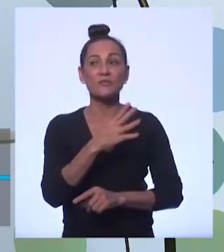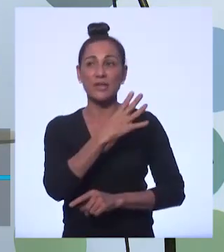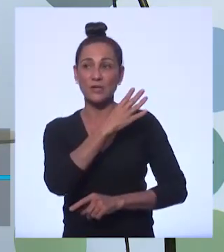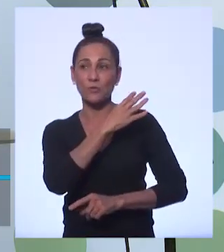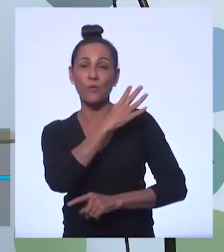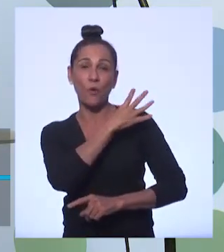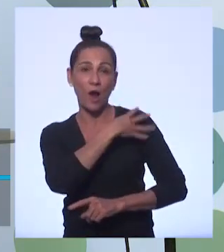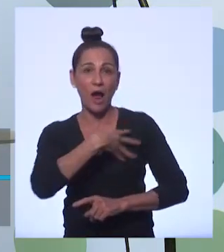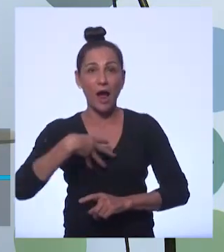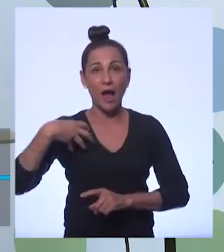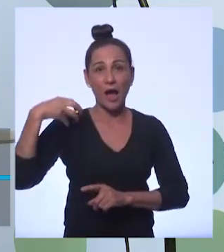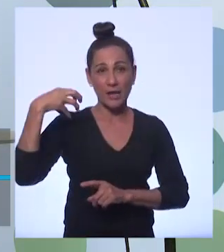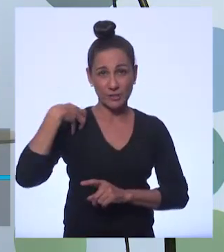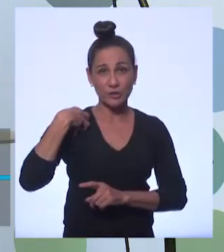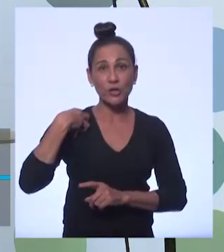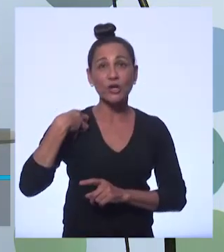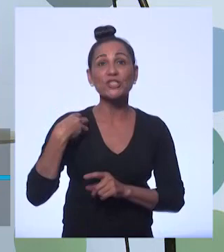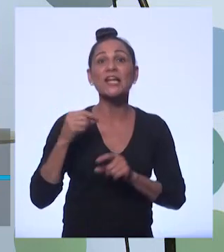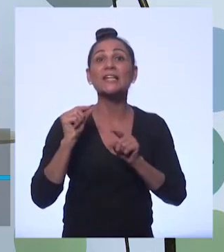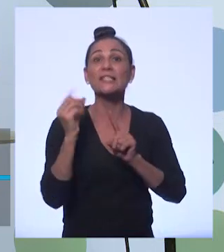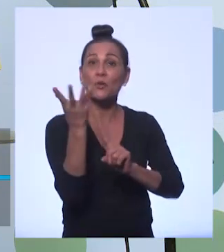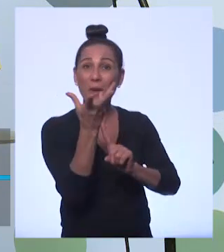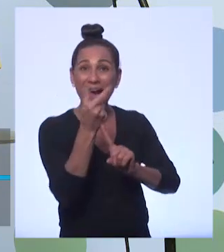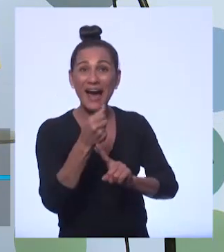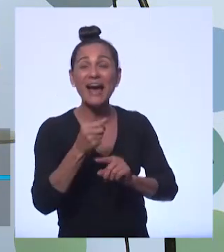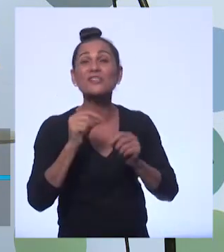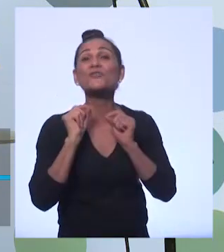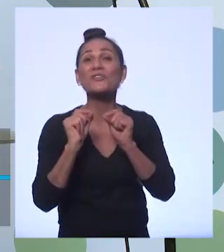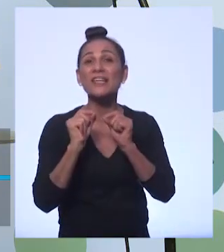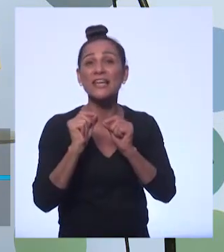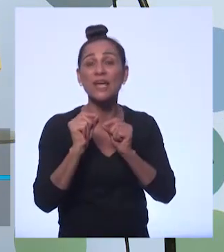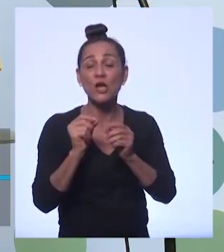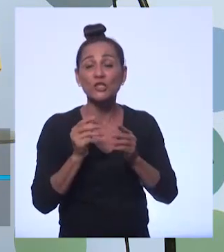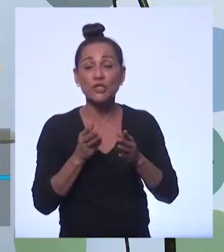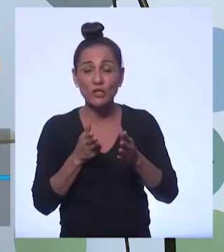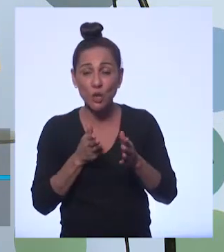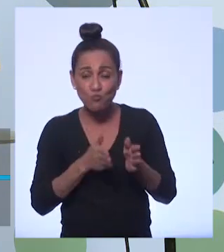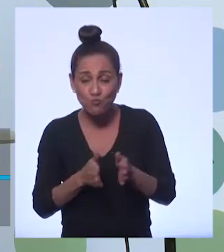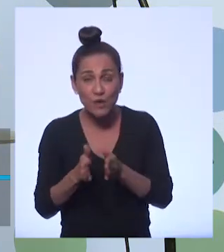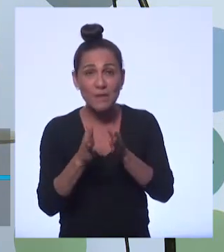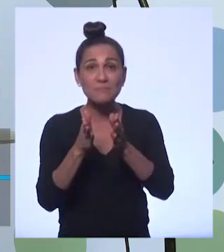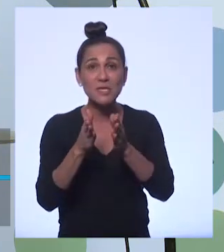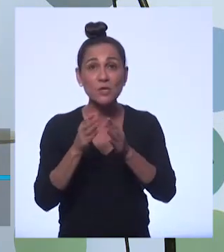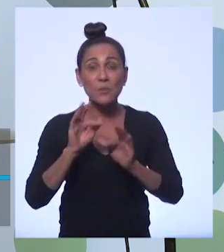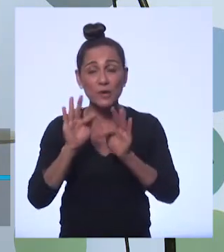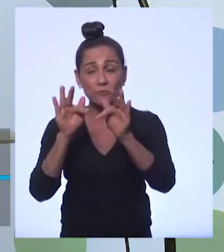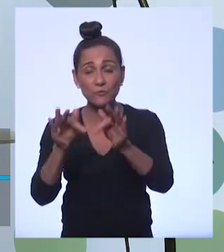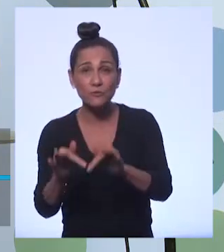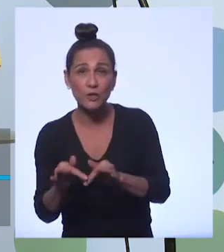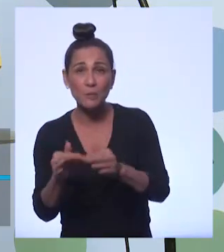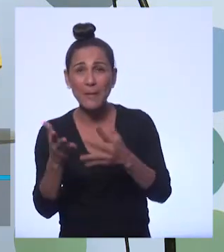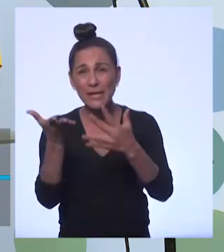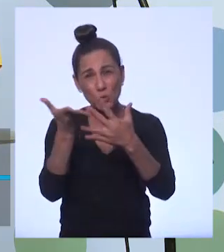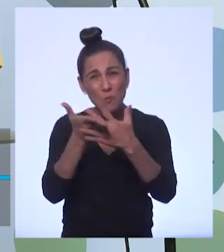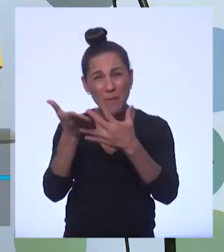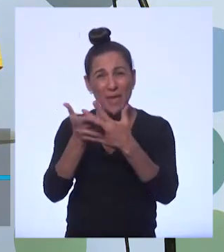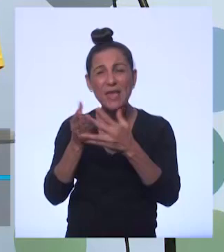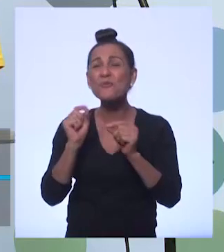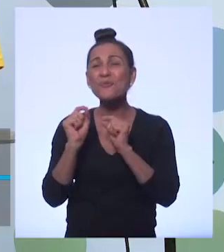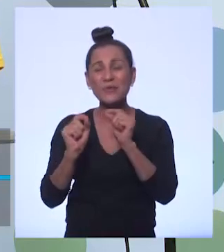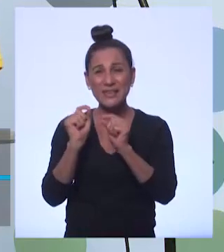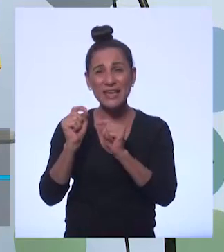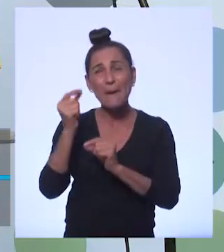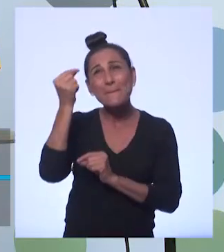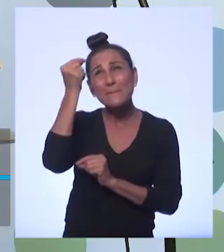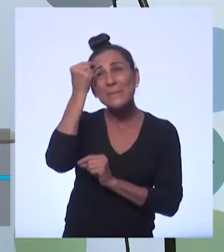Aristóteles que a arte ela tem um caráter de ser um meio, né, para um fim outro. Então, Ou pensando